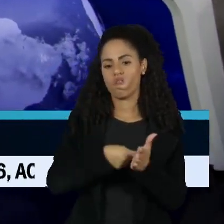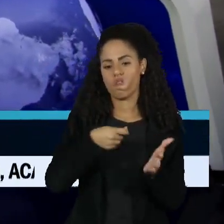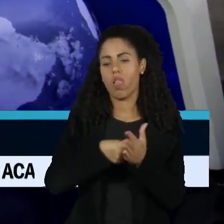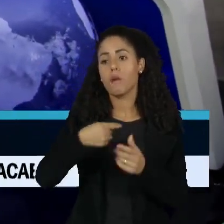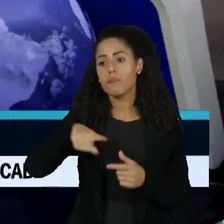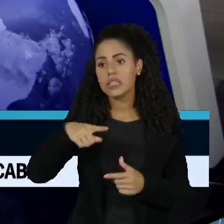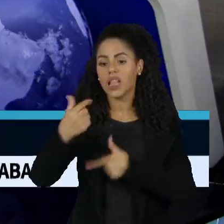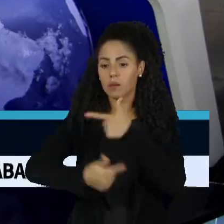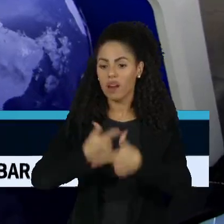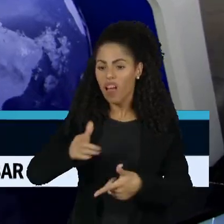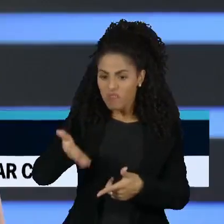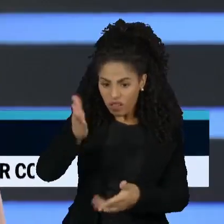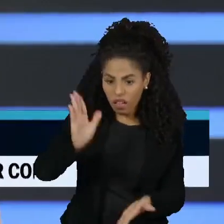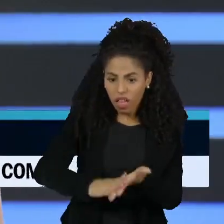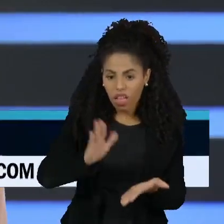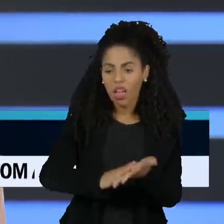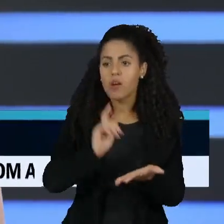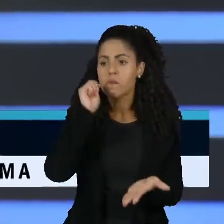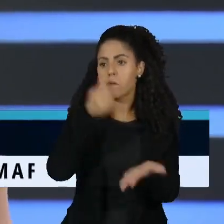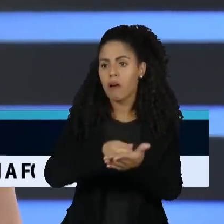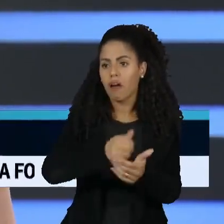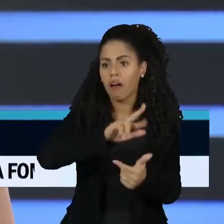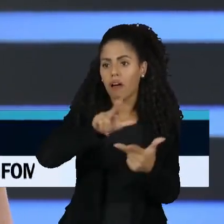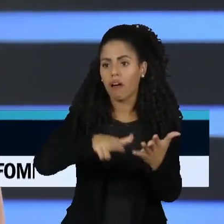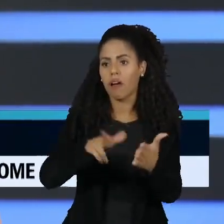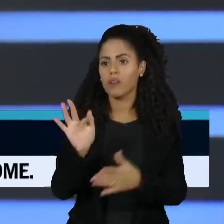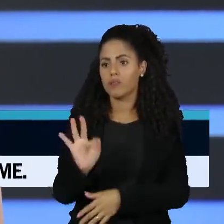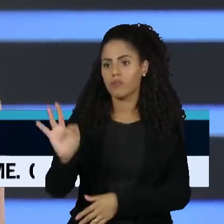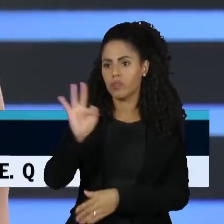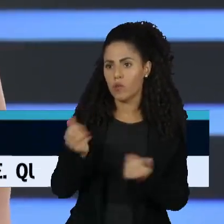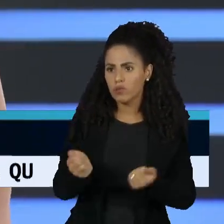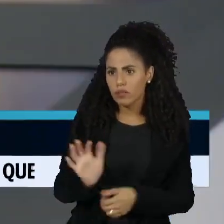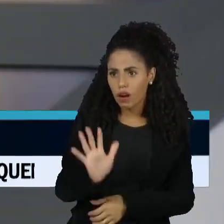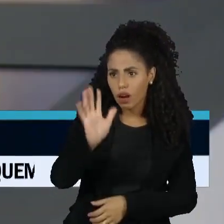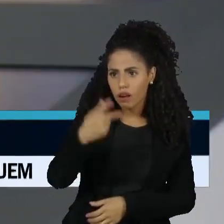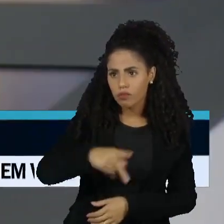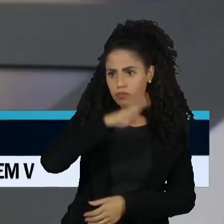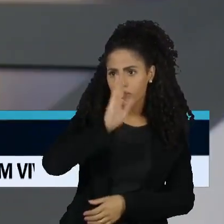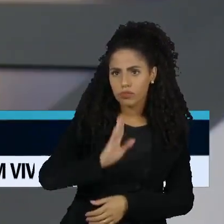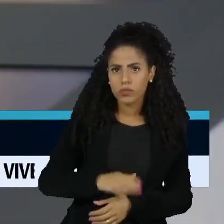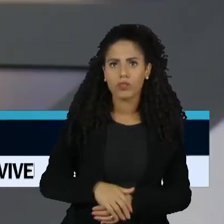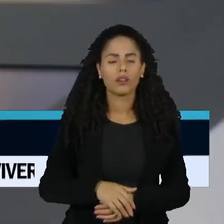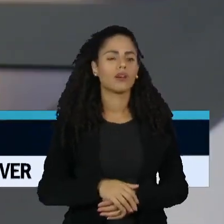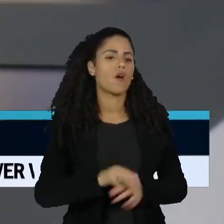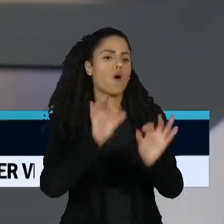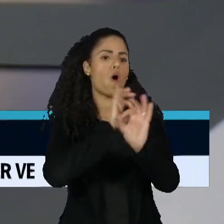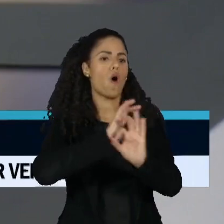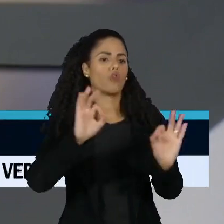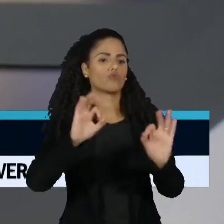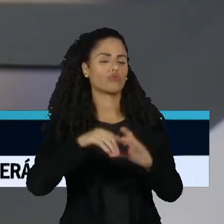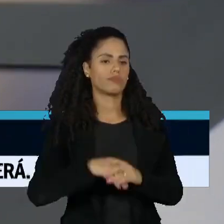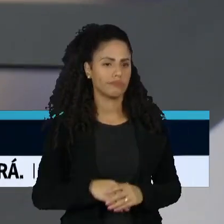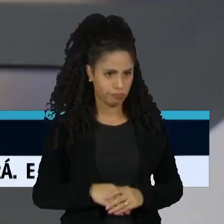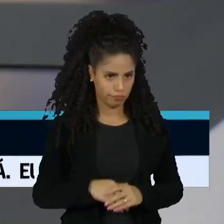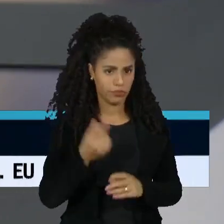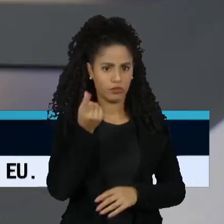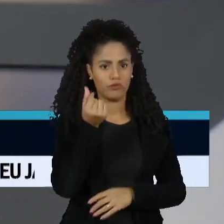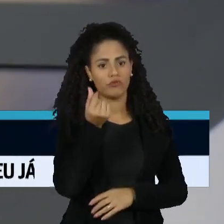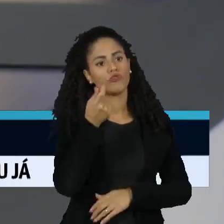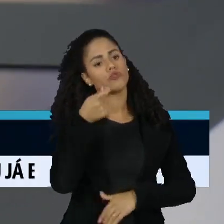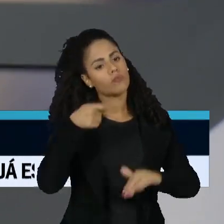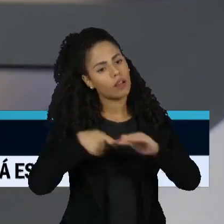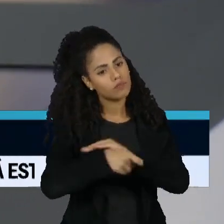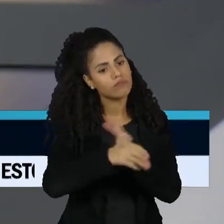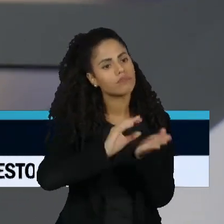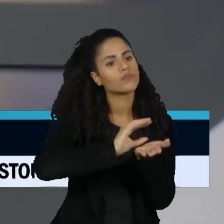de um emprego para pagar o ensino superior, que a gente sabe que é caríssimo hoje no país? Exatamente. É uma ótima forma. Acho que o Tesouro está